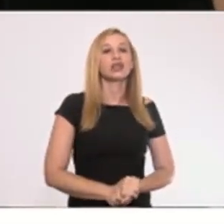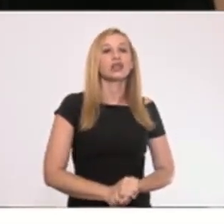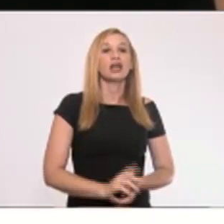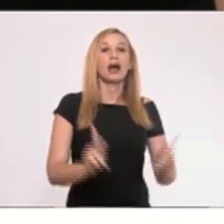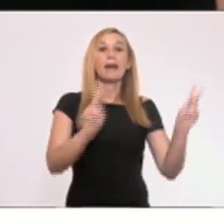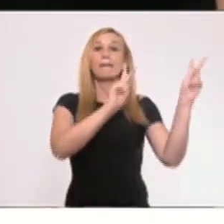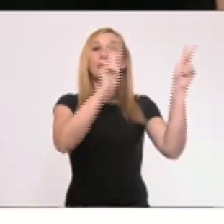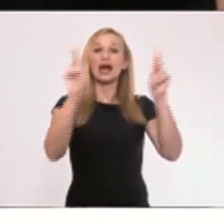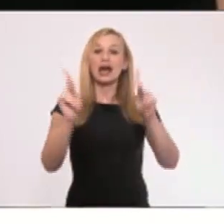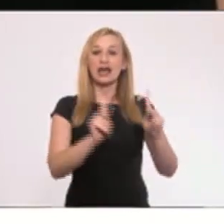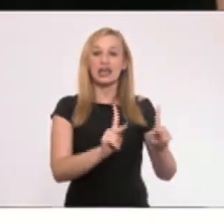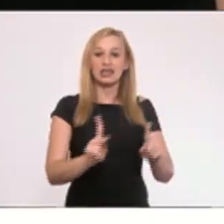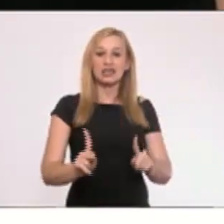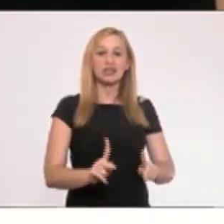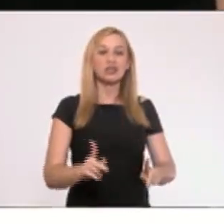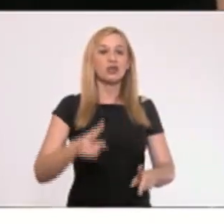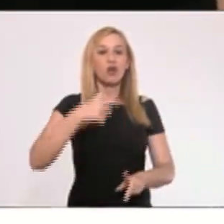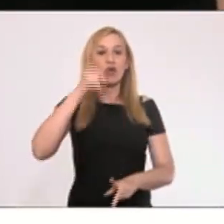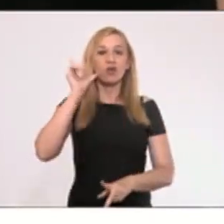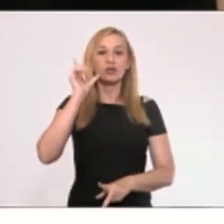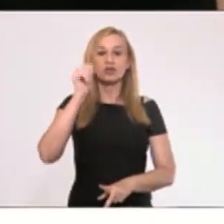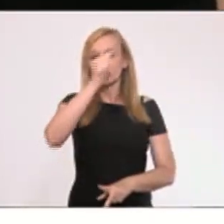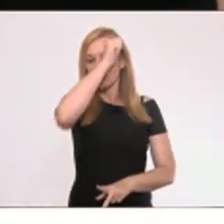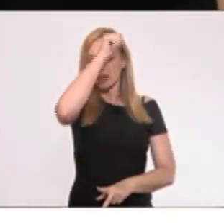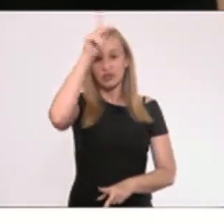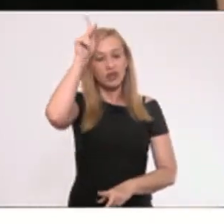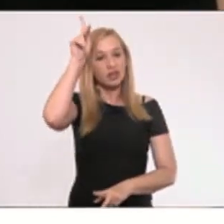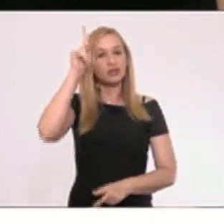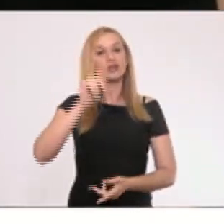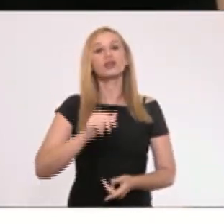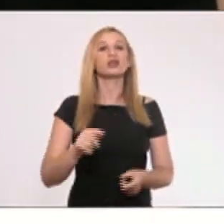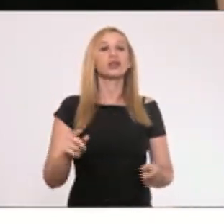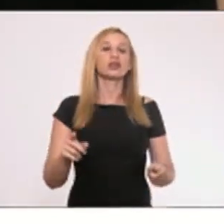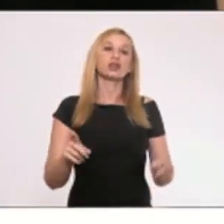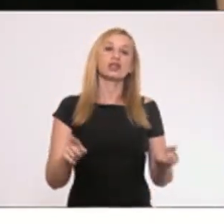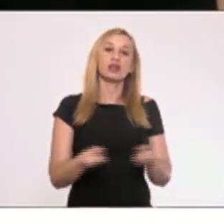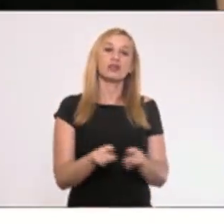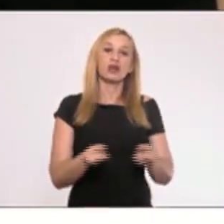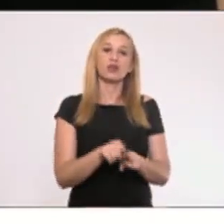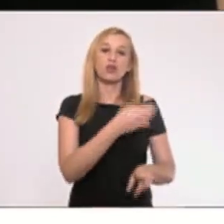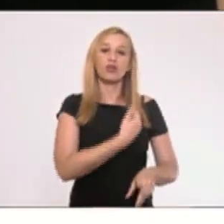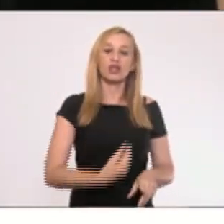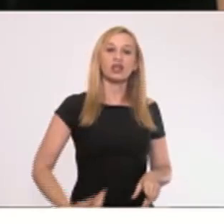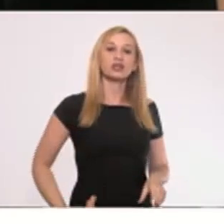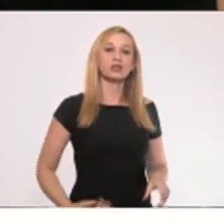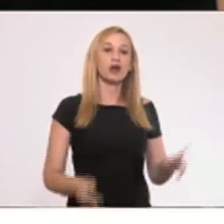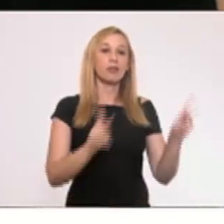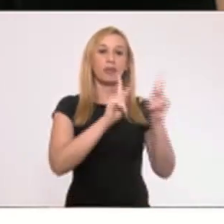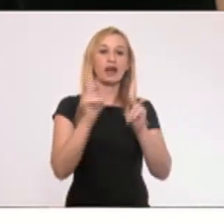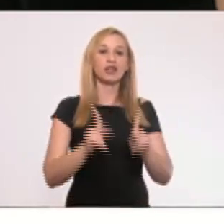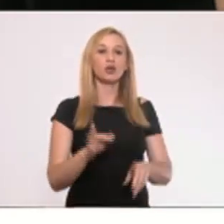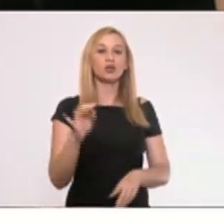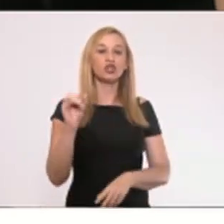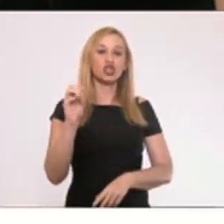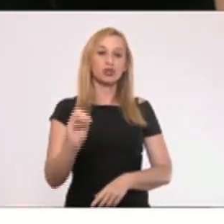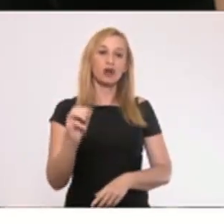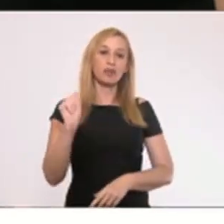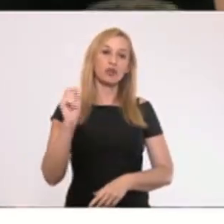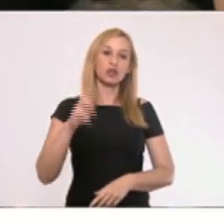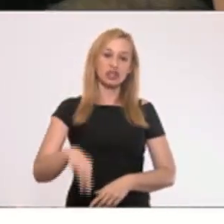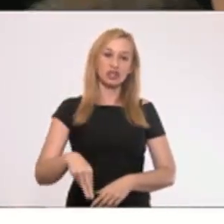selada ontem entre o prefeito Crivella e o governador Wilson Witzel. Rodrigo Amorim, fica tranquilo que não foi tratada a